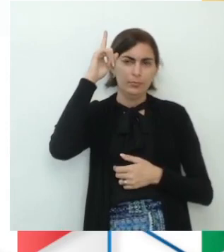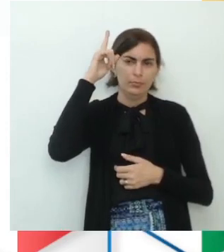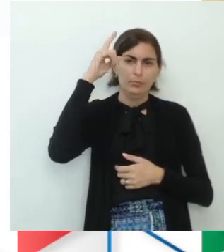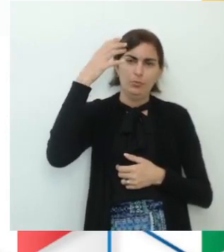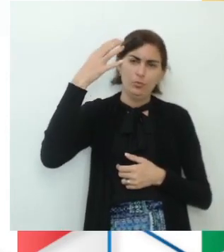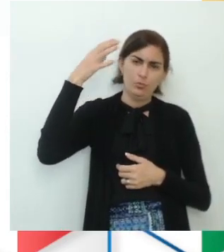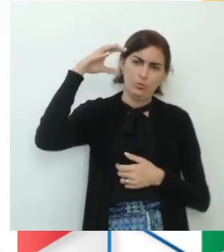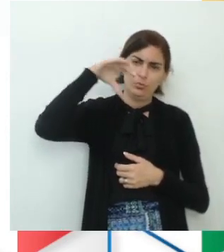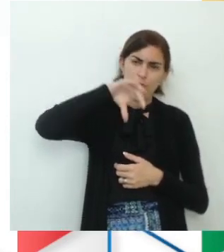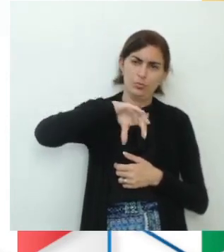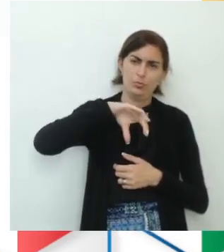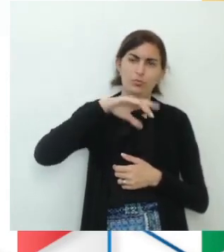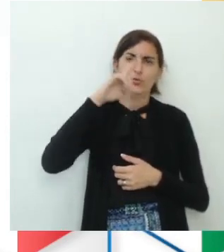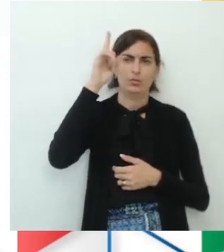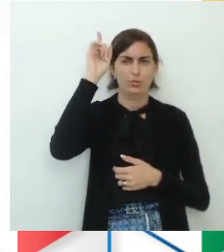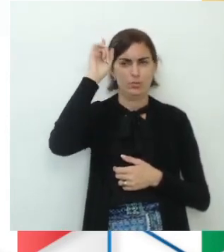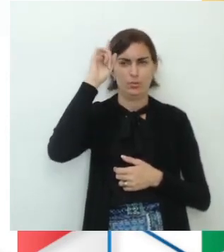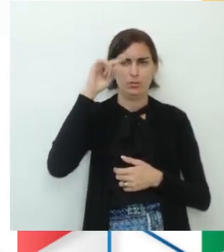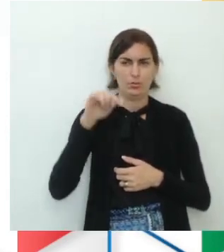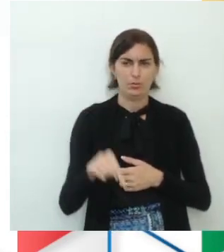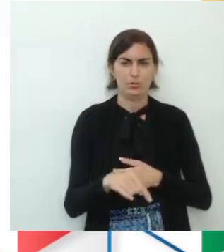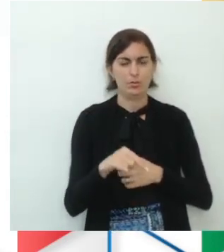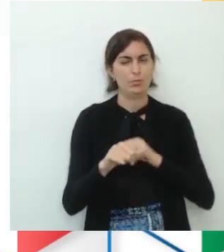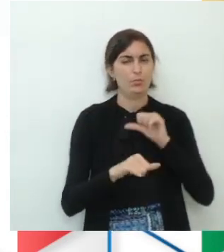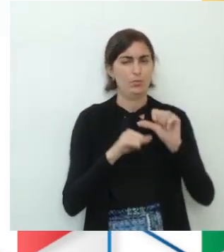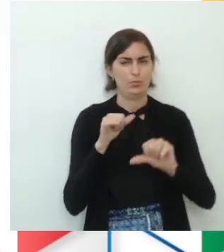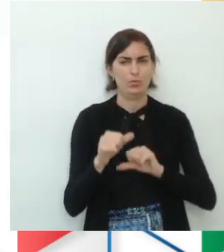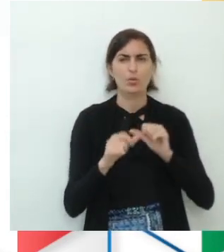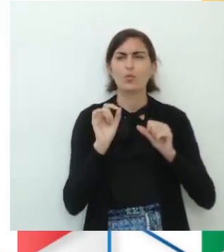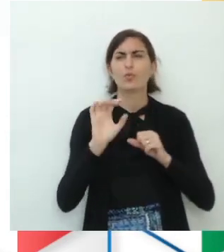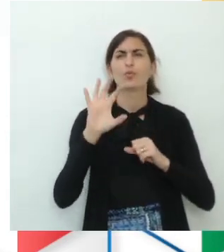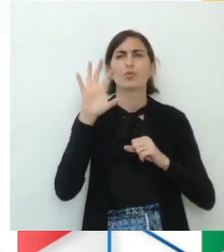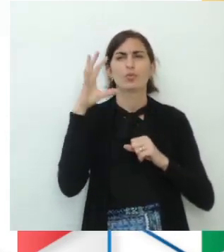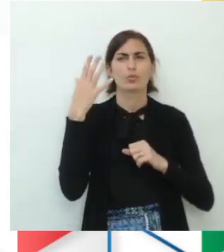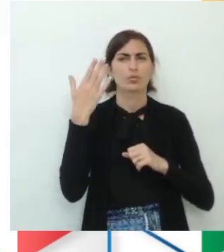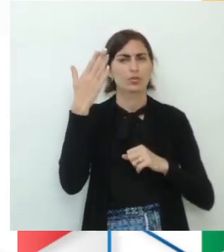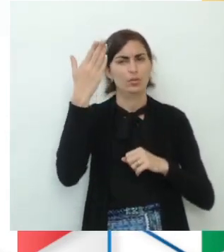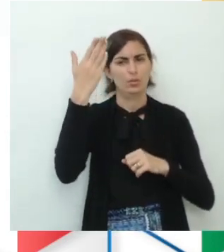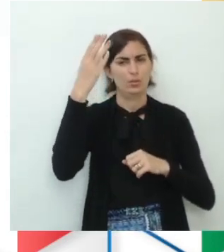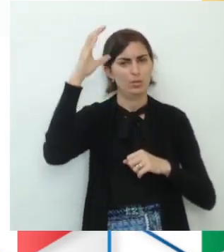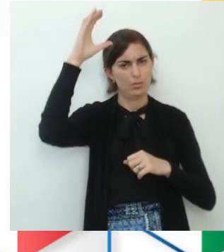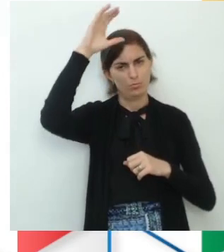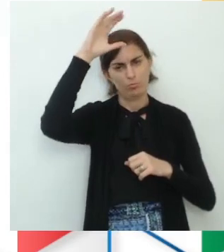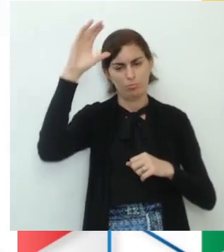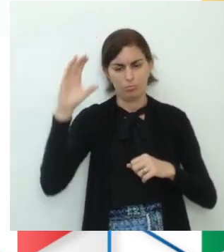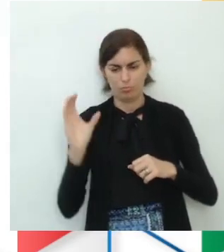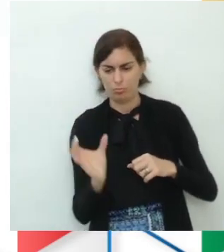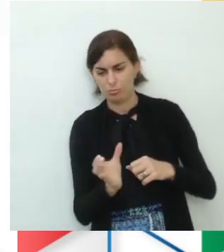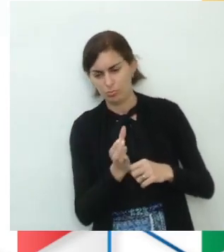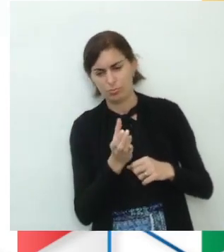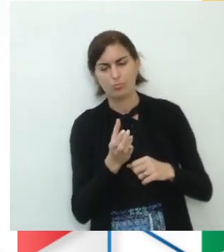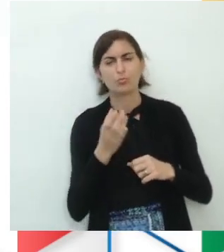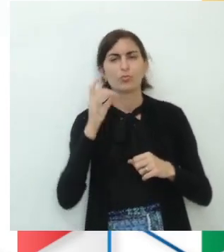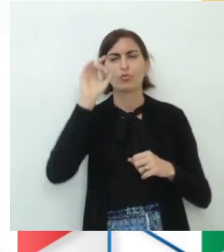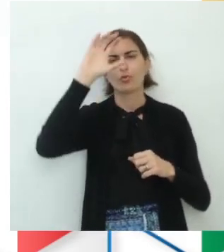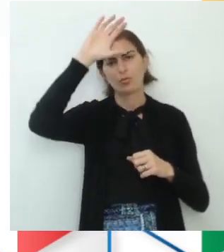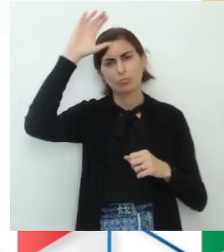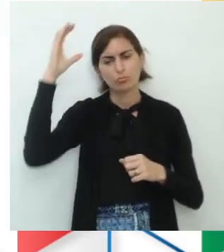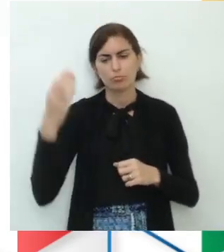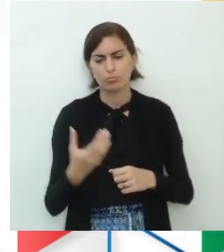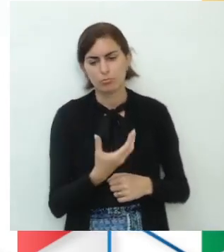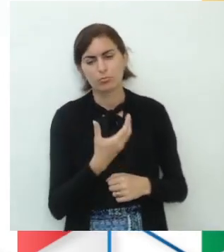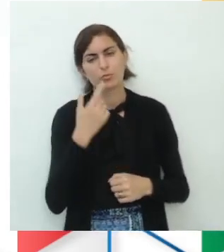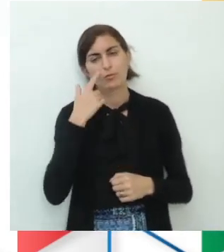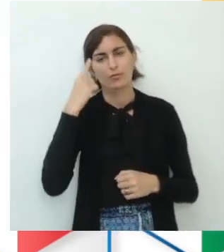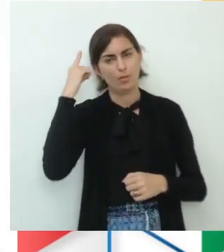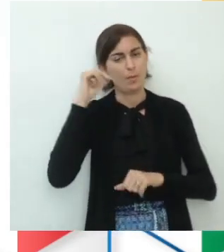estar mais embaixo aqui transformado. O que foi que houve com ele para sair lá de cima e vir aqui para baixo? O que aconteceu?